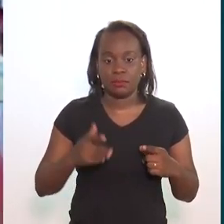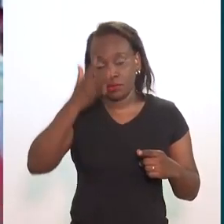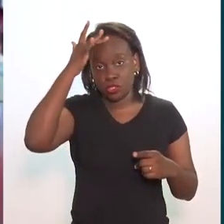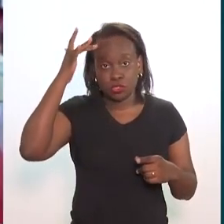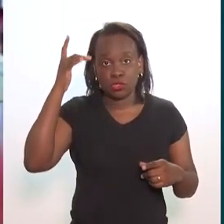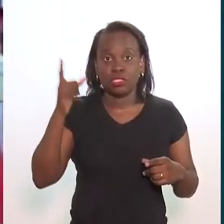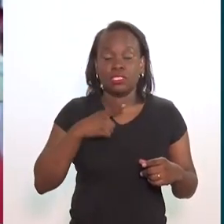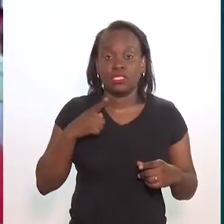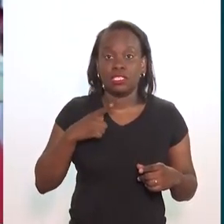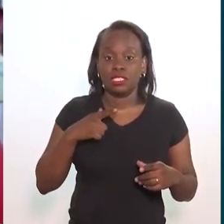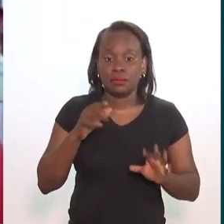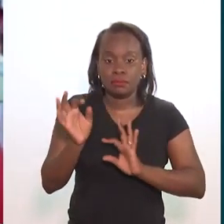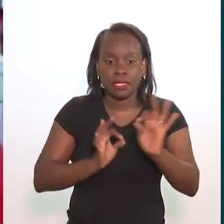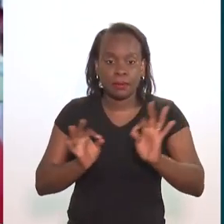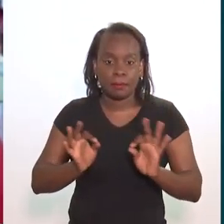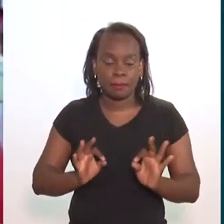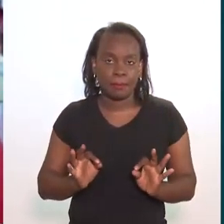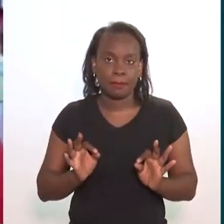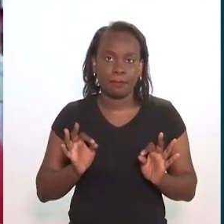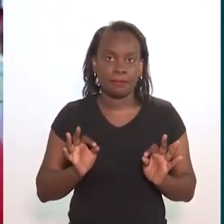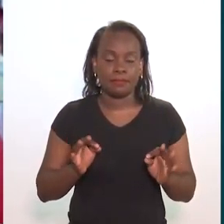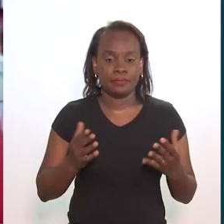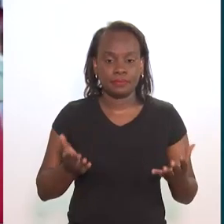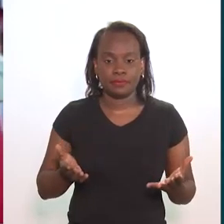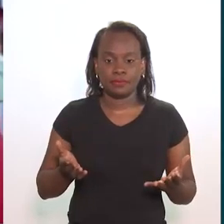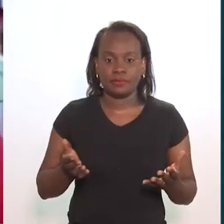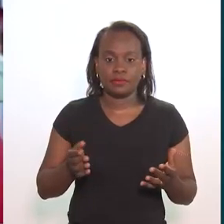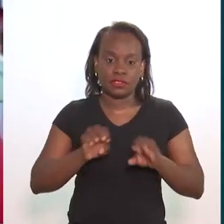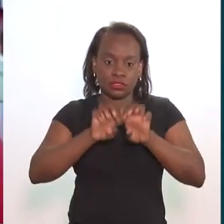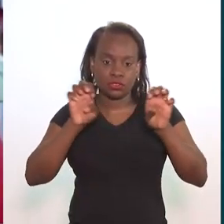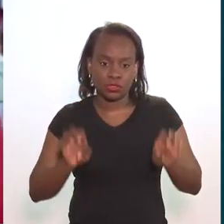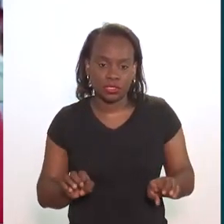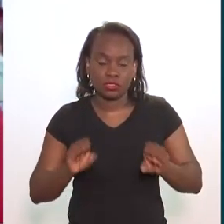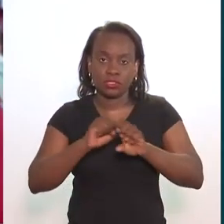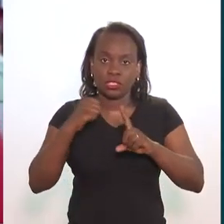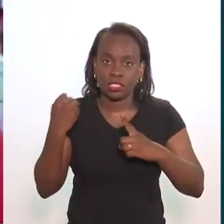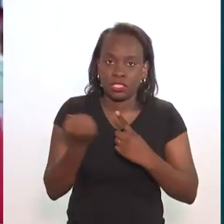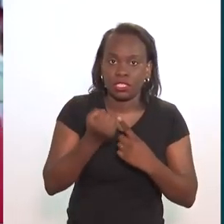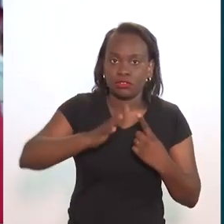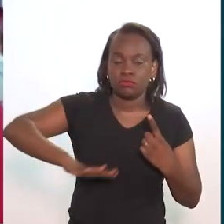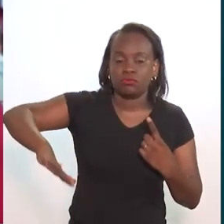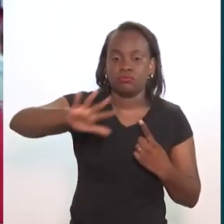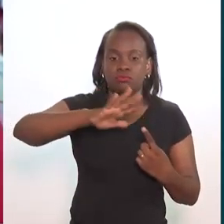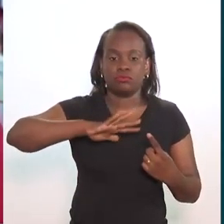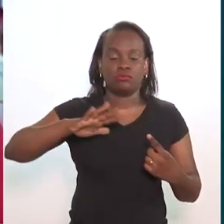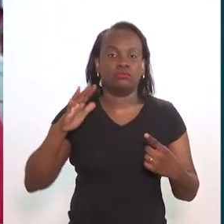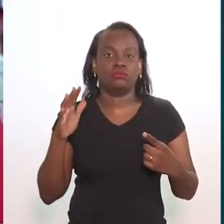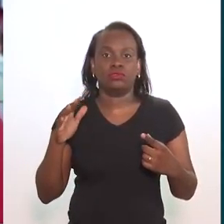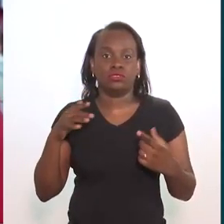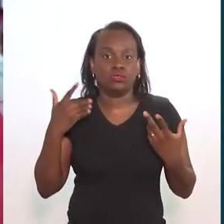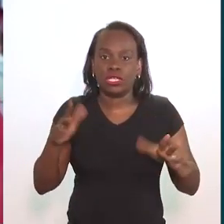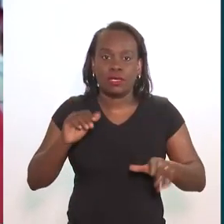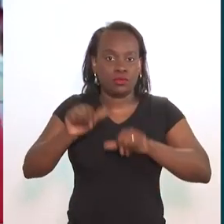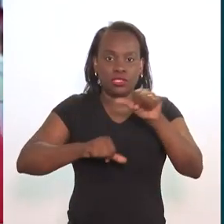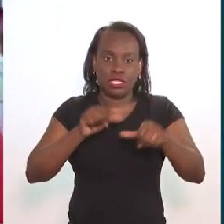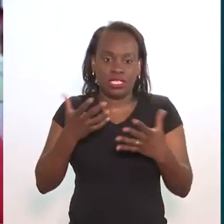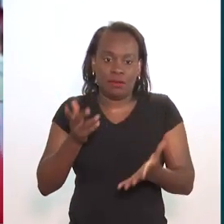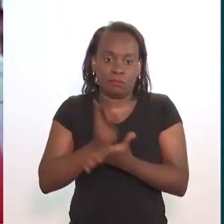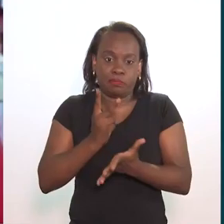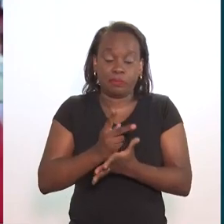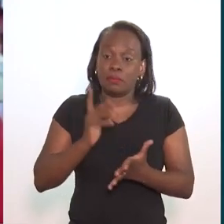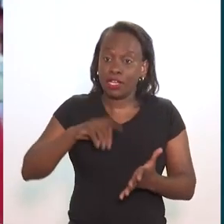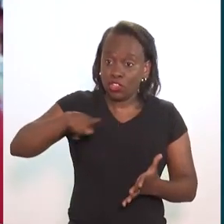Porque as pessoas estão formulando, né, e estruturando a sociedade que não prevê